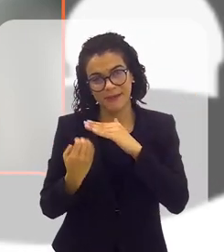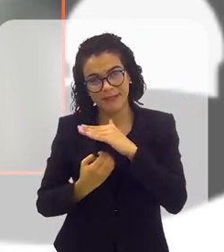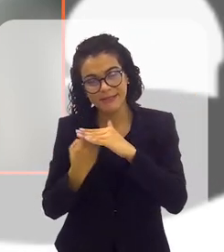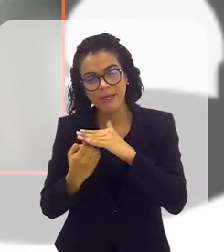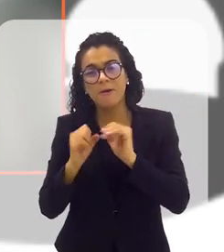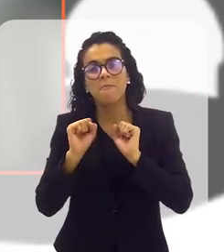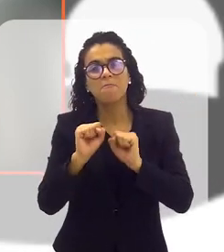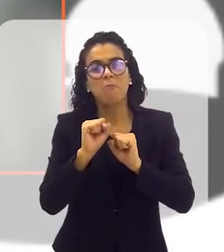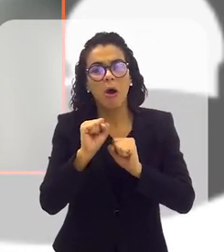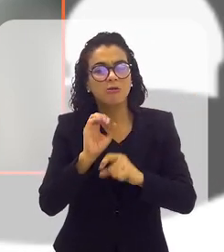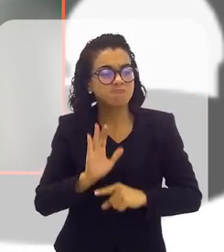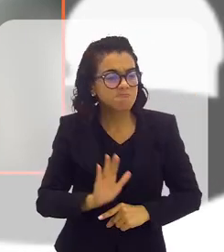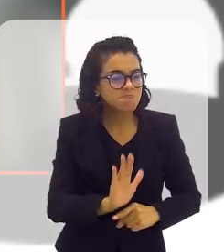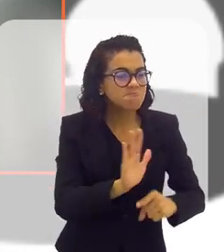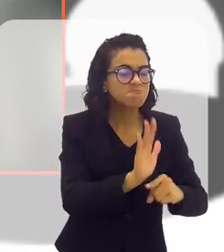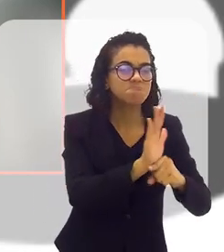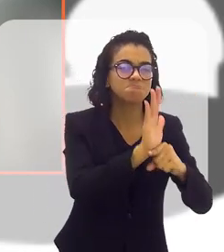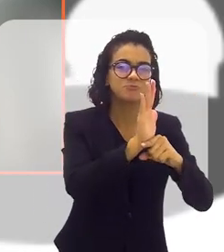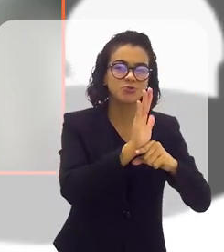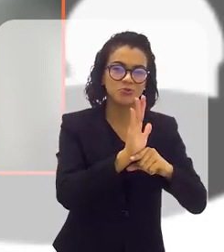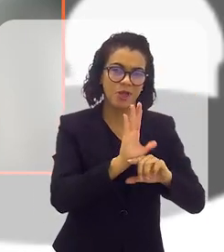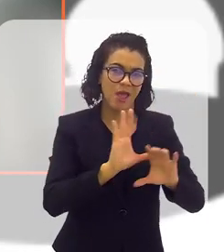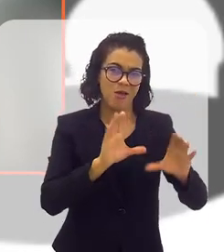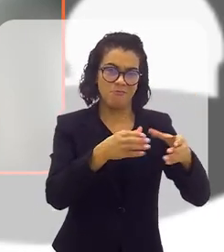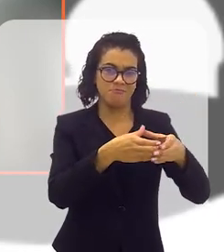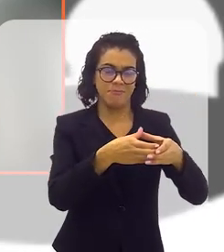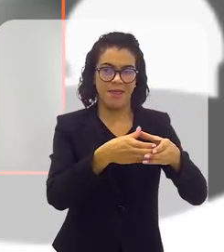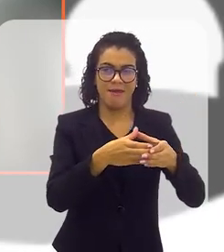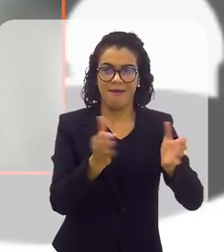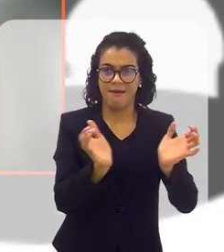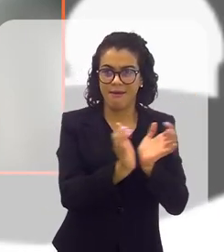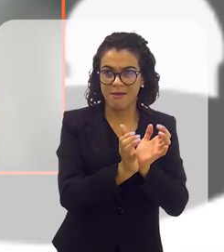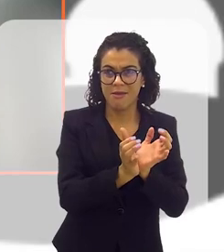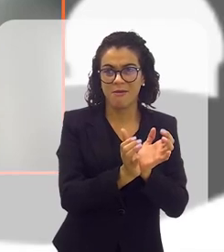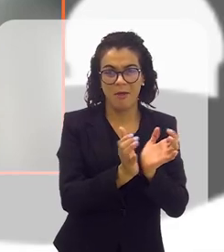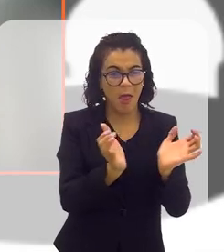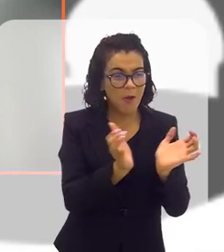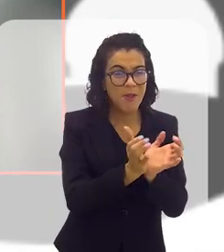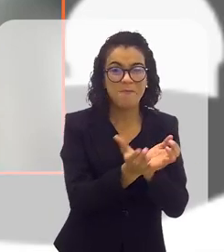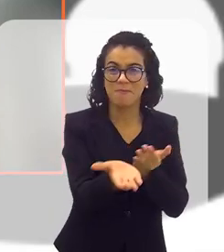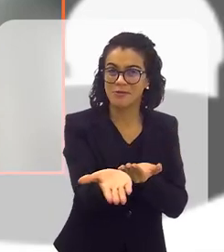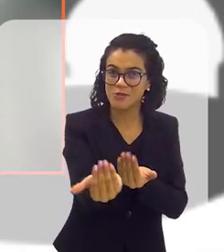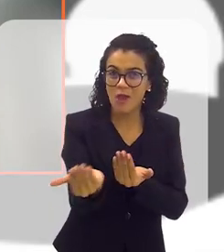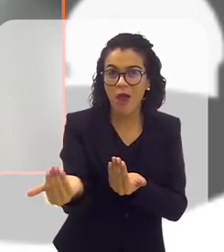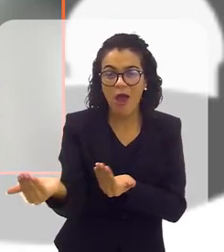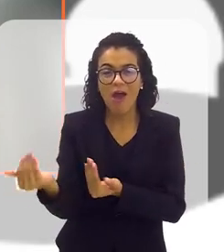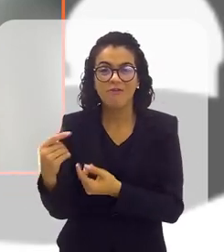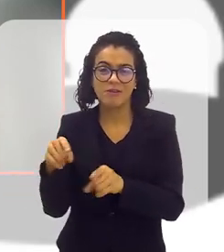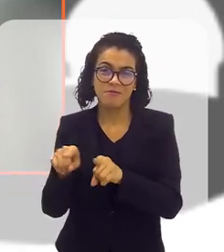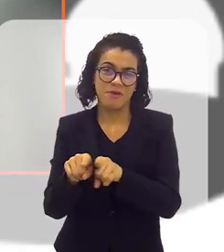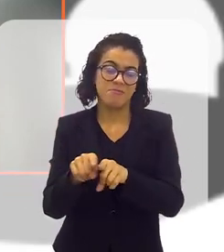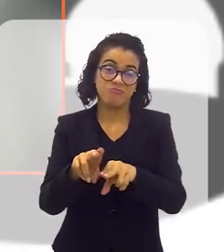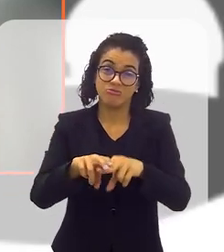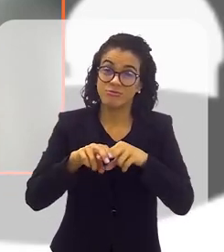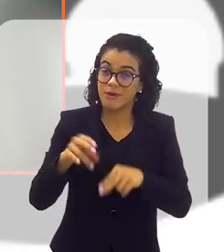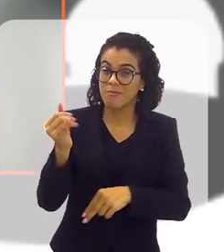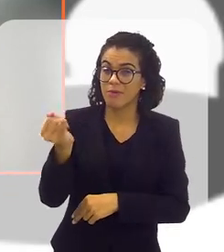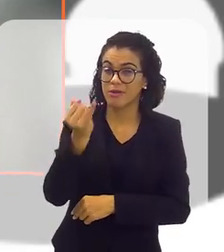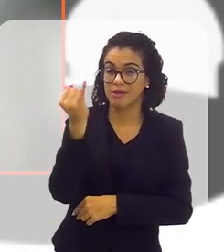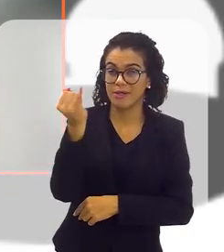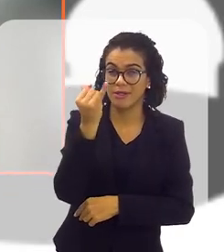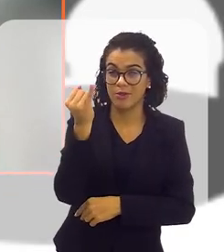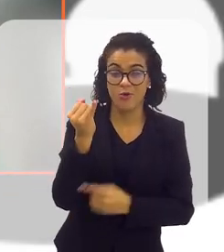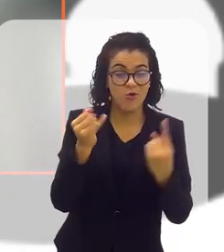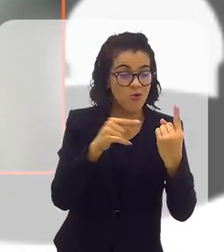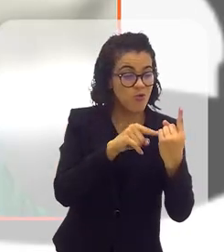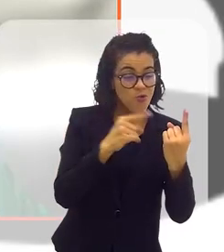sua empresa, né? Pode agregar e muito, né? Até com a turma mais jovem, que eu acho que também é importante,